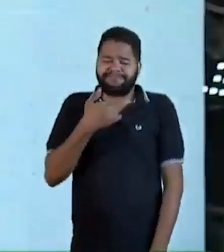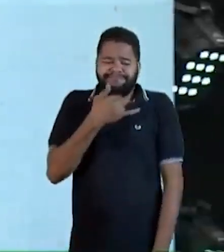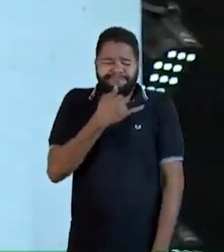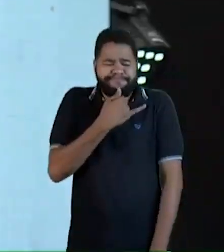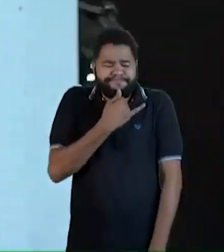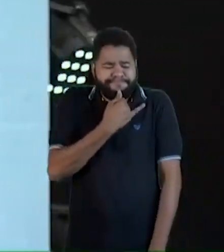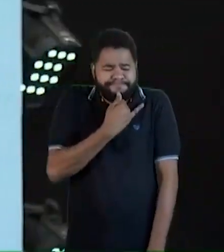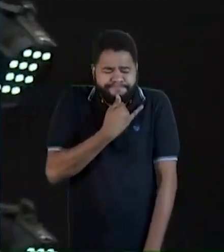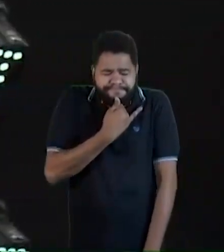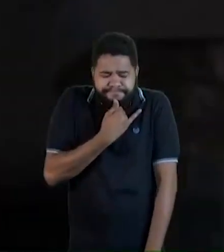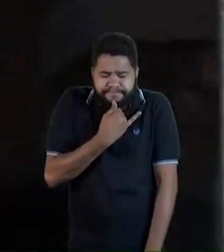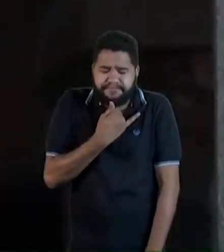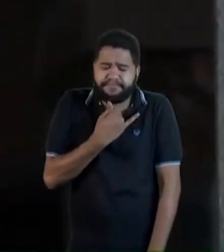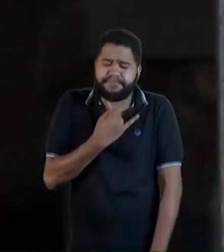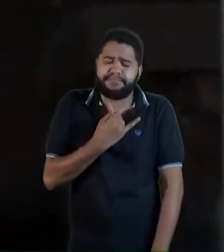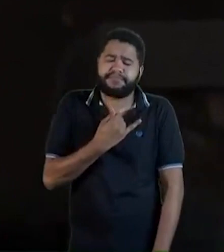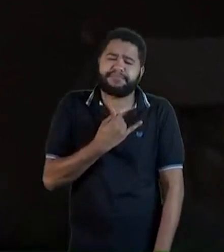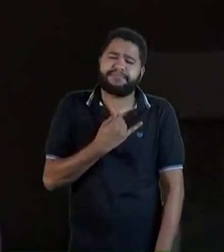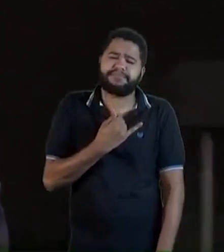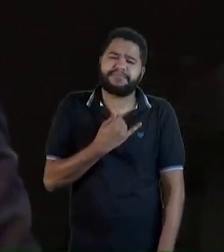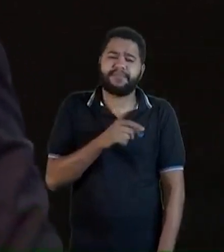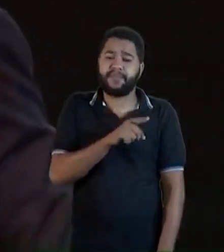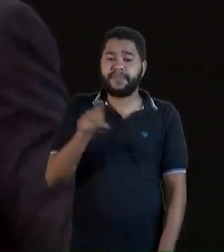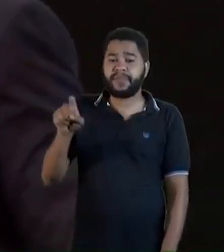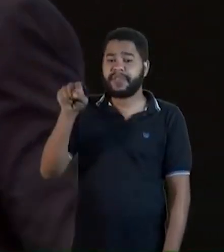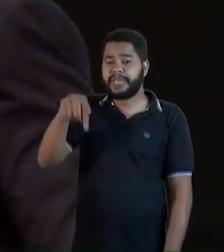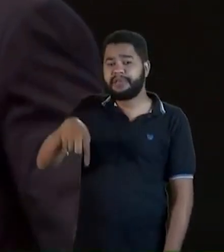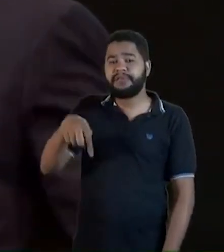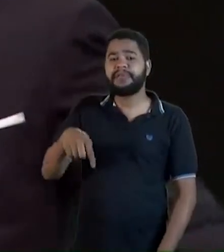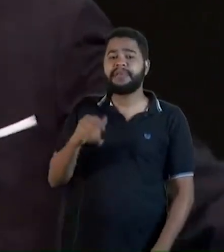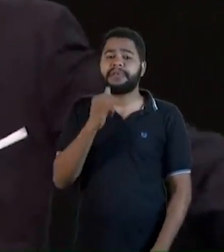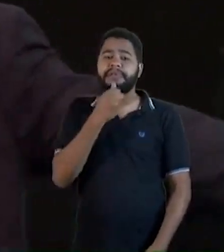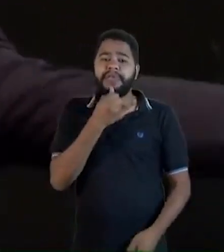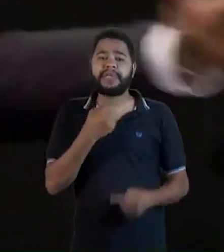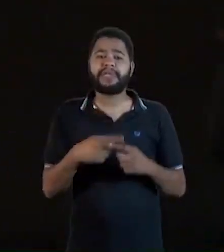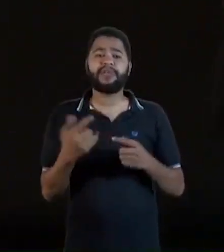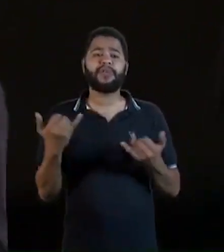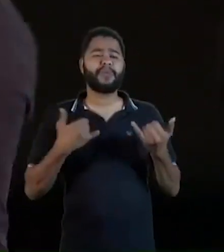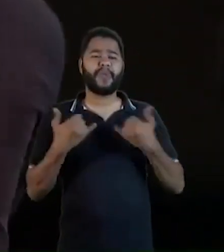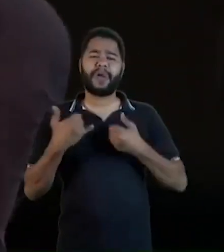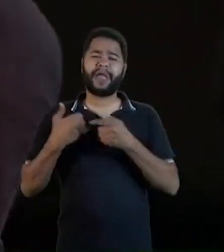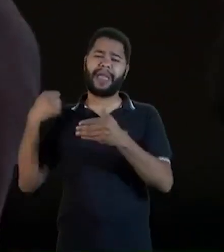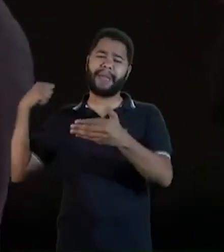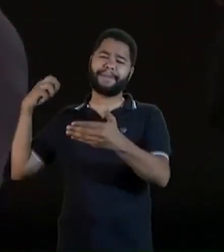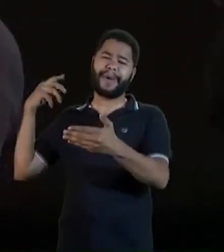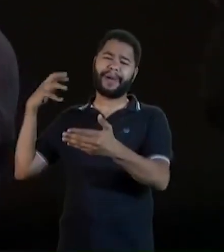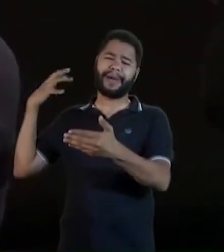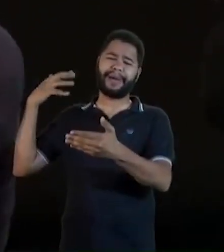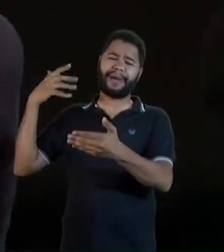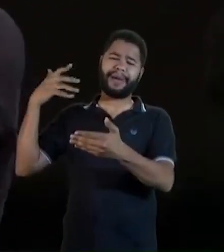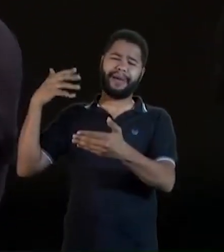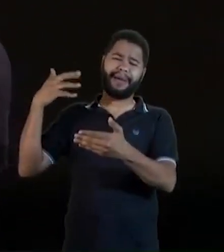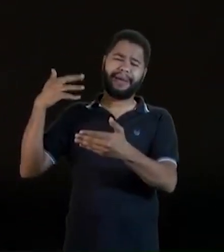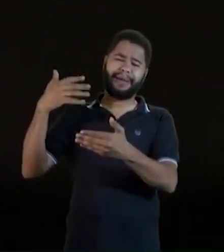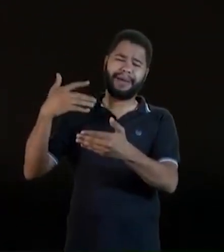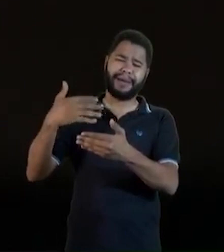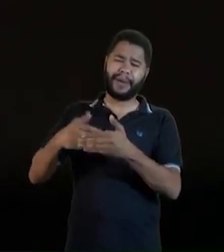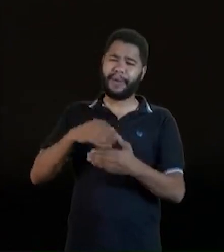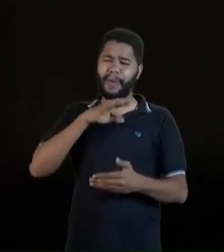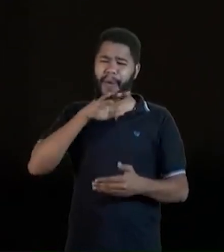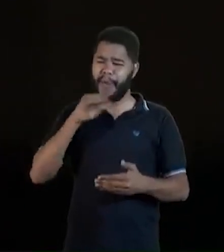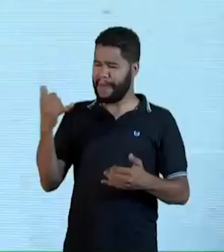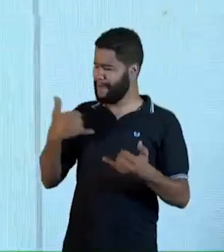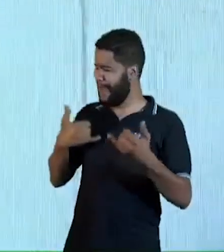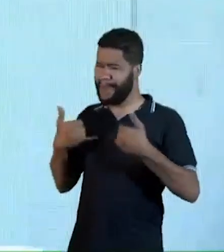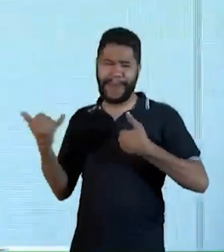triste e quem sabe você tá aqui triste que você ouviu a vida inteira um discurso ruim